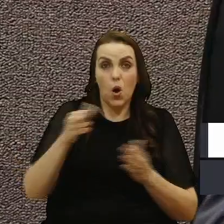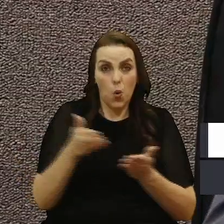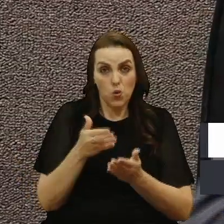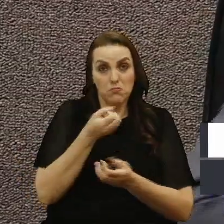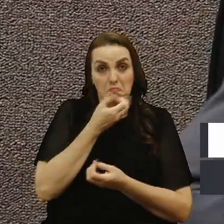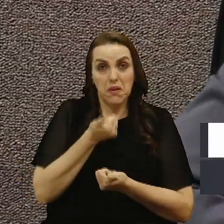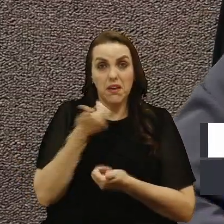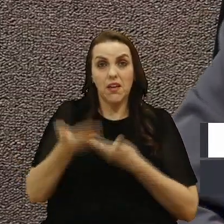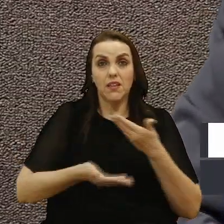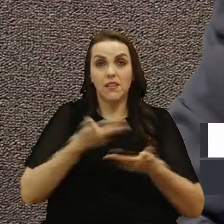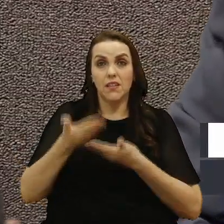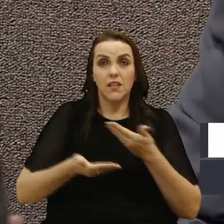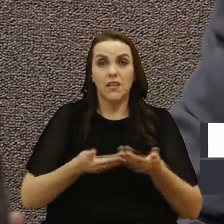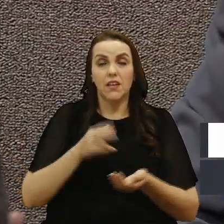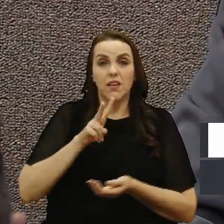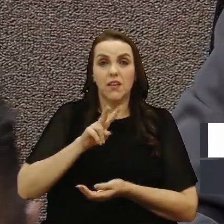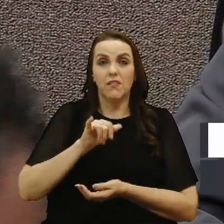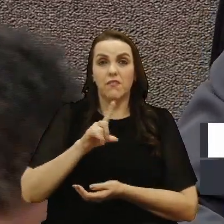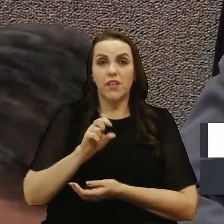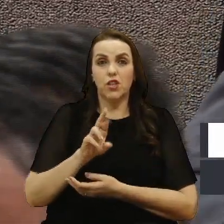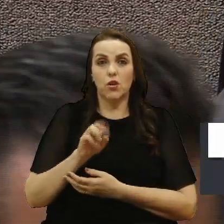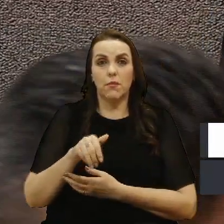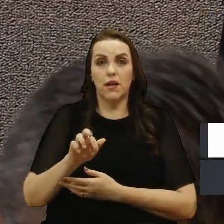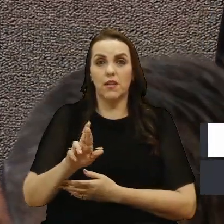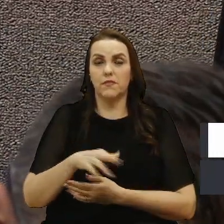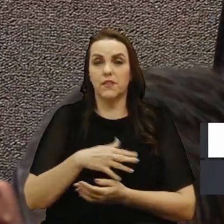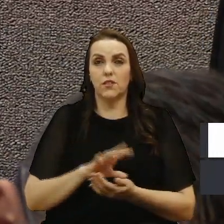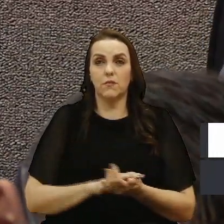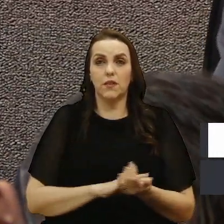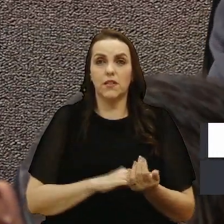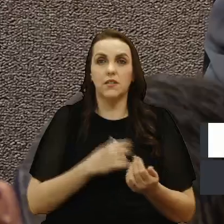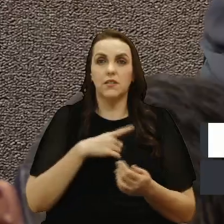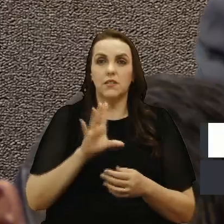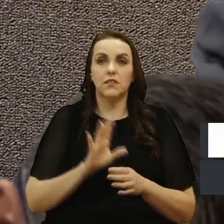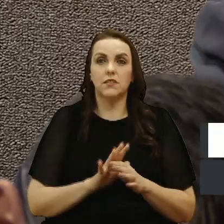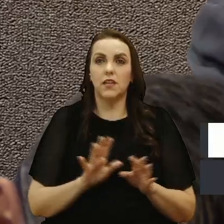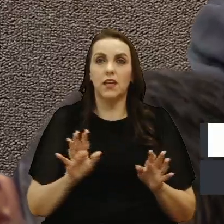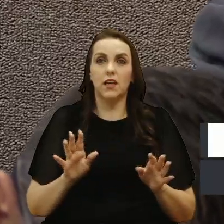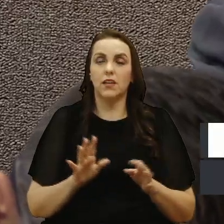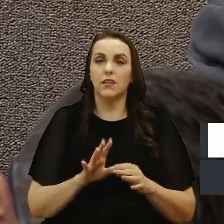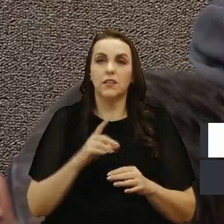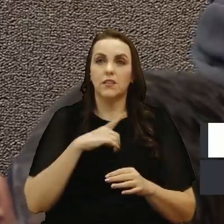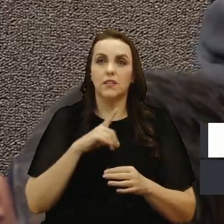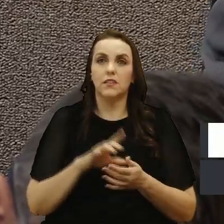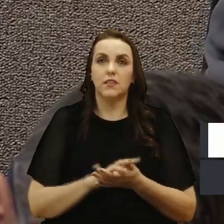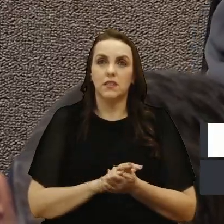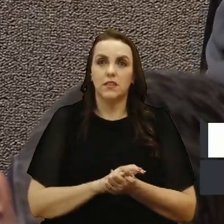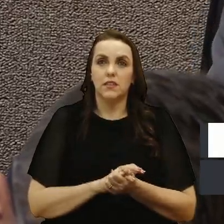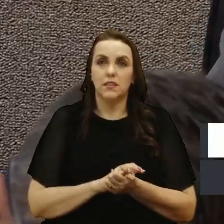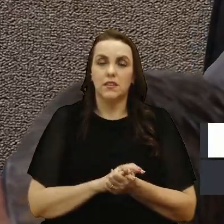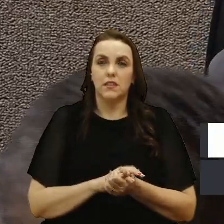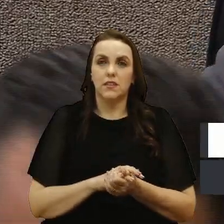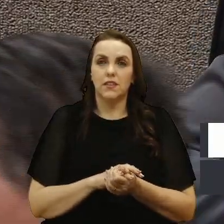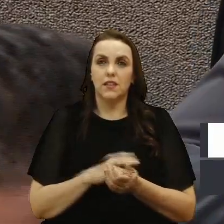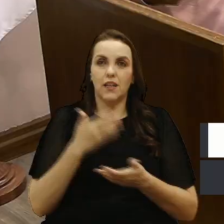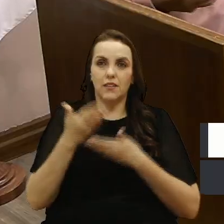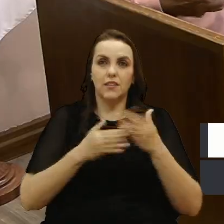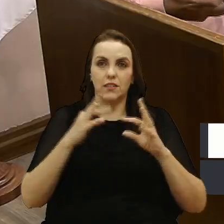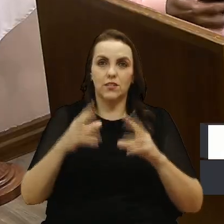servidos com o Vidromar, fazendo um belo trabalho na Forqueta, e sem polêmica, atendendo todos.